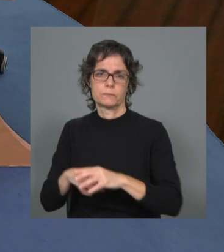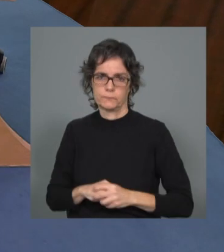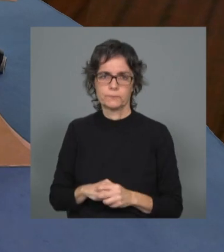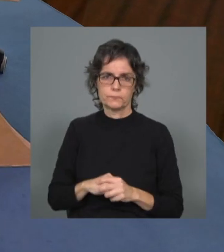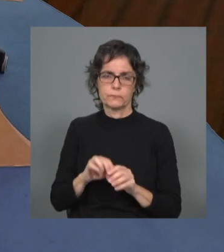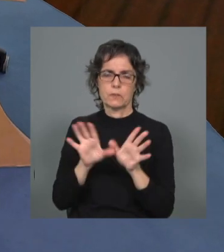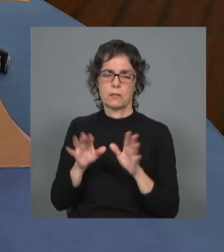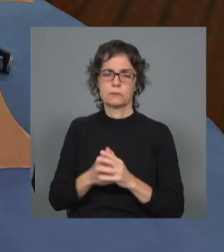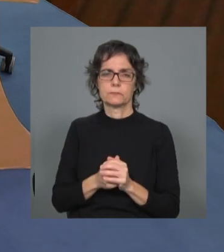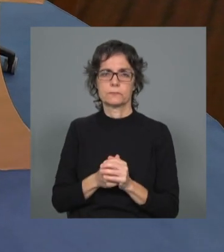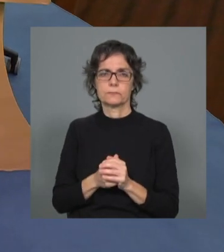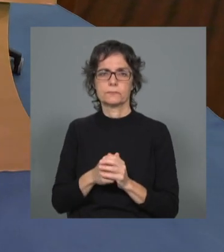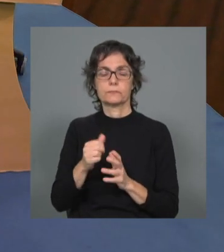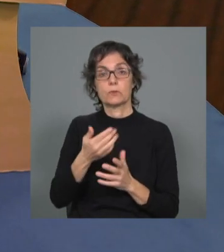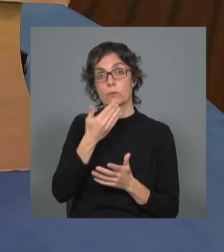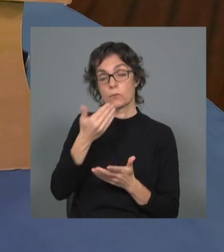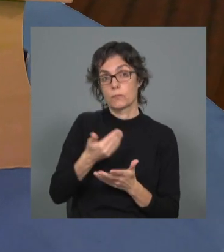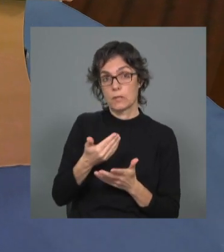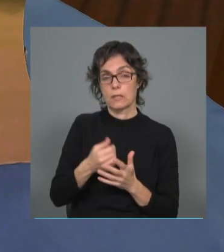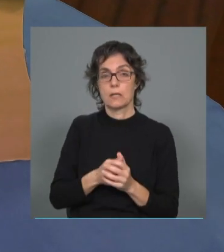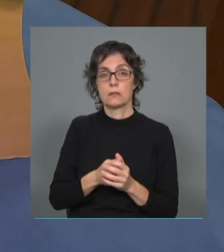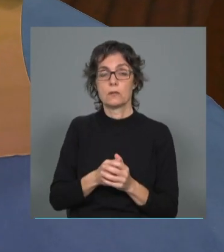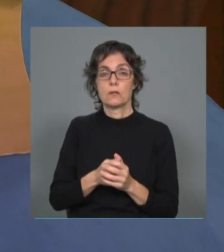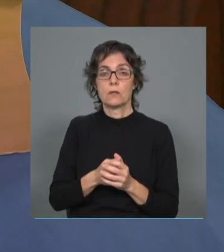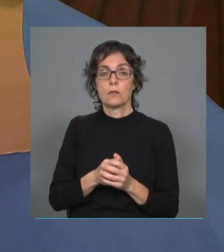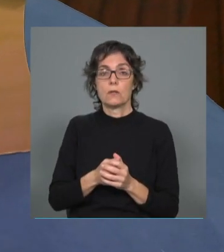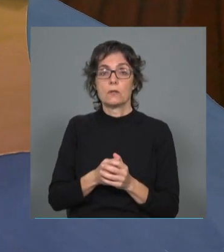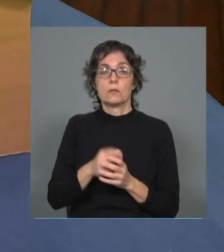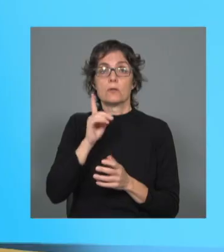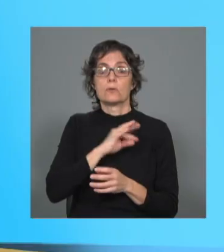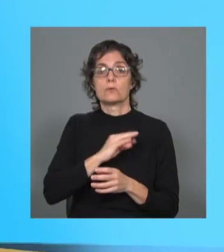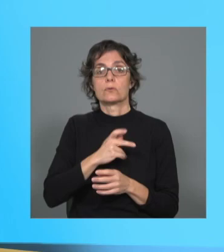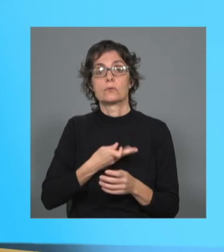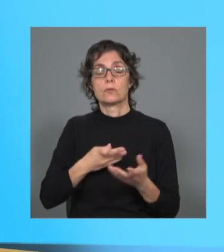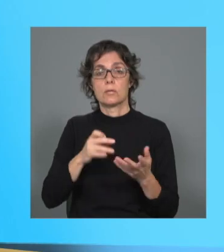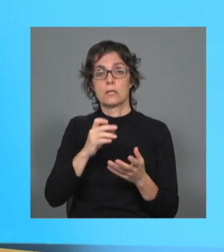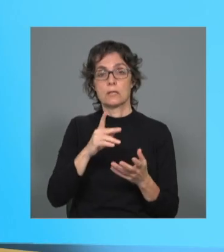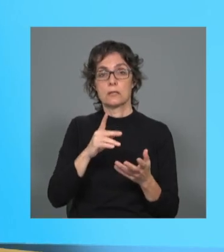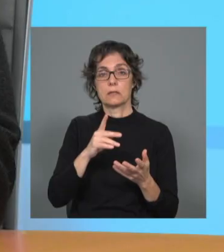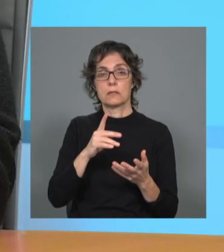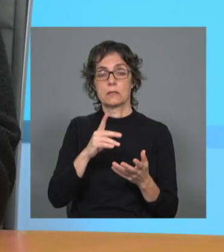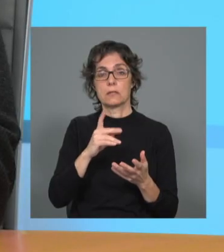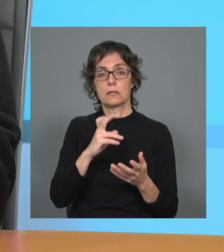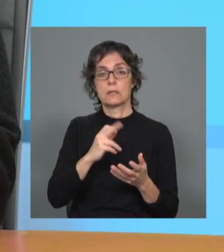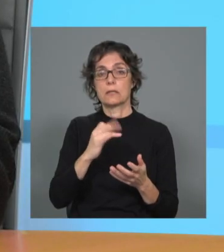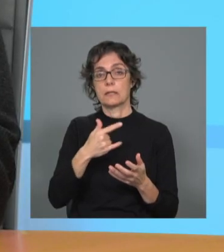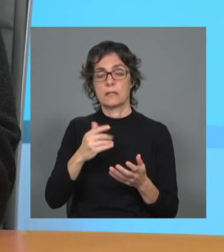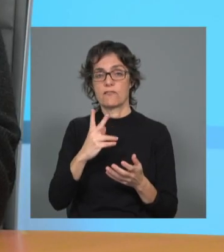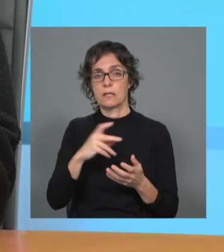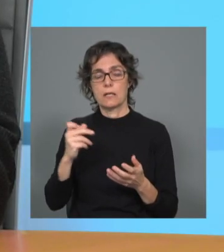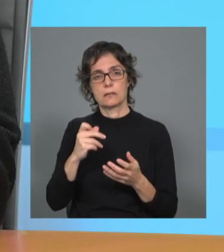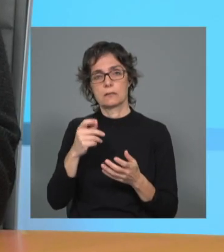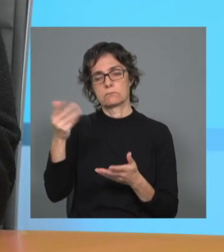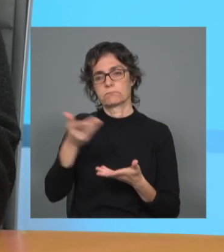não é? Exatamente. Fica então esse desafio também e obrigado, Dr. Rita Valadas, por o lançar novamente aqui, de facto,